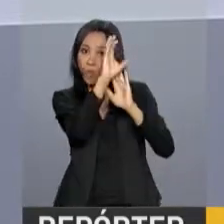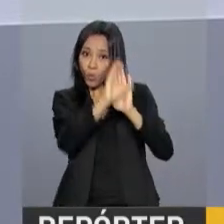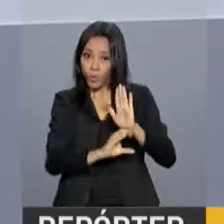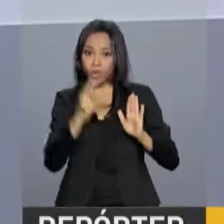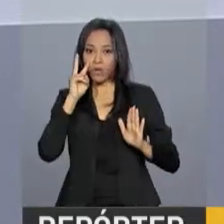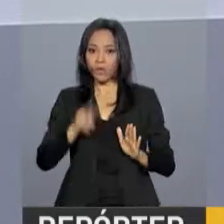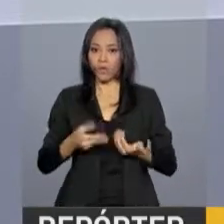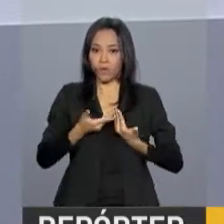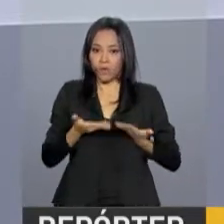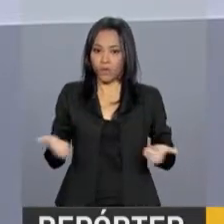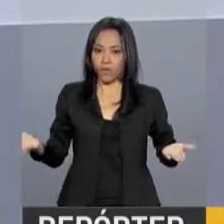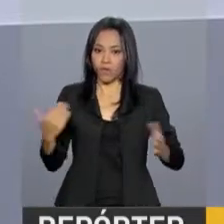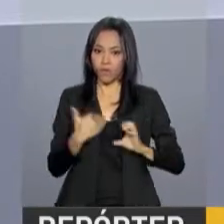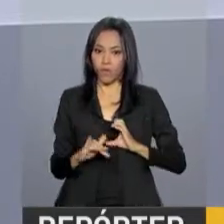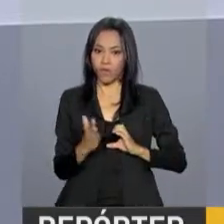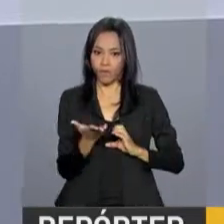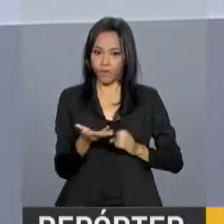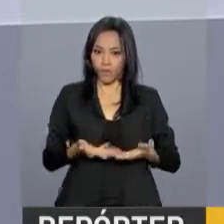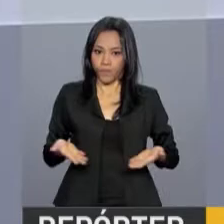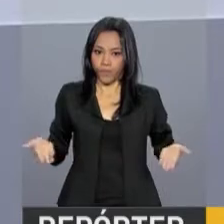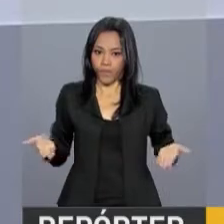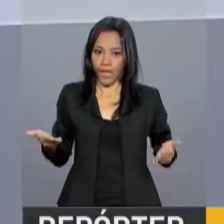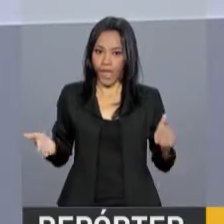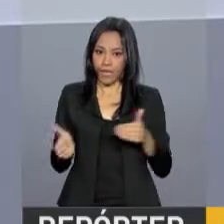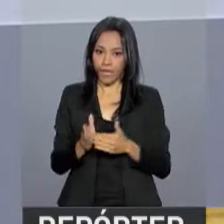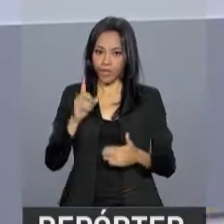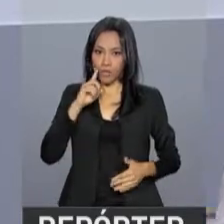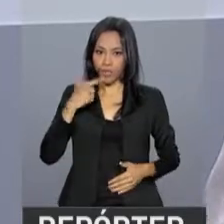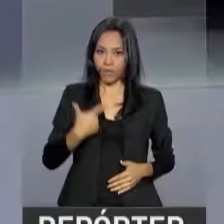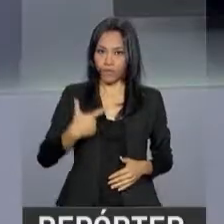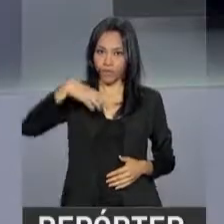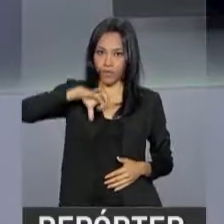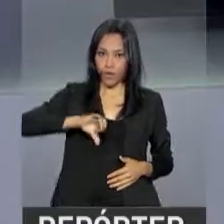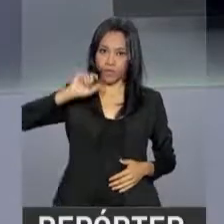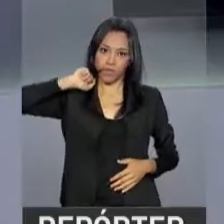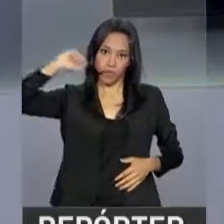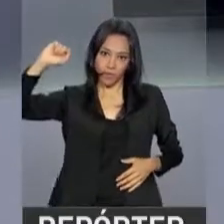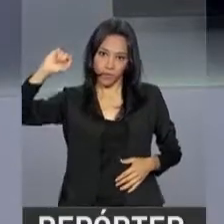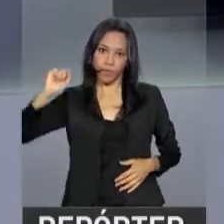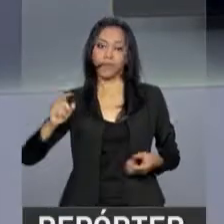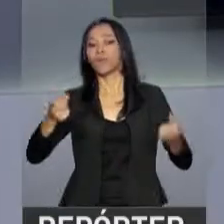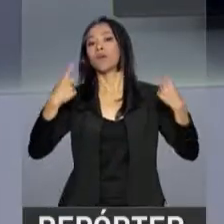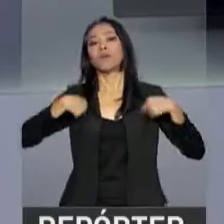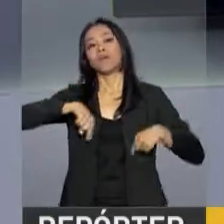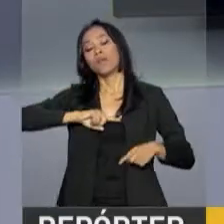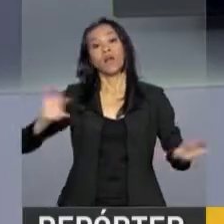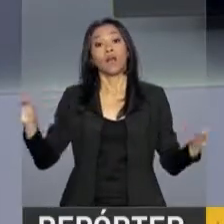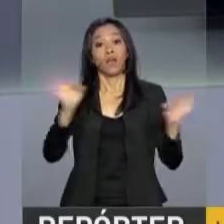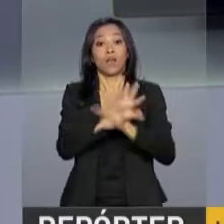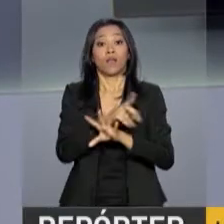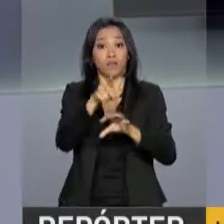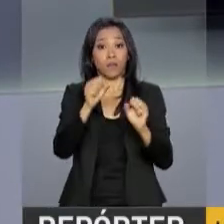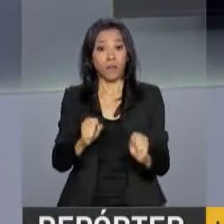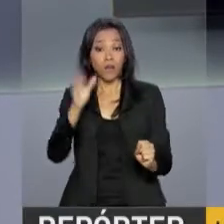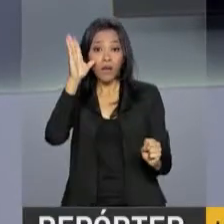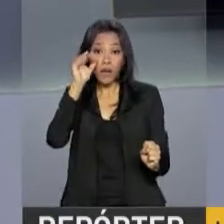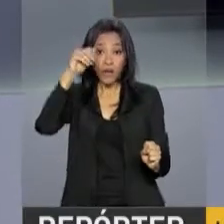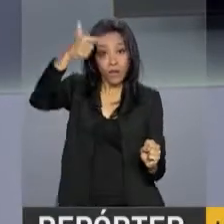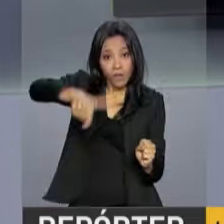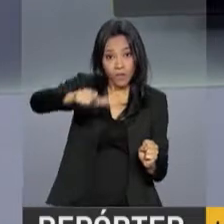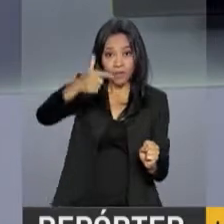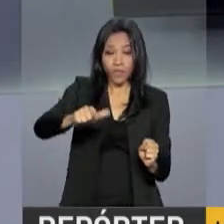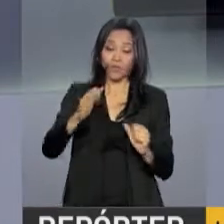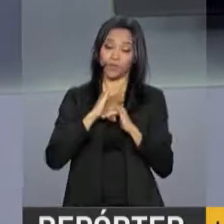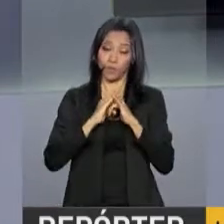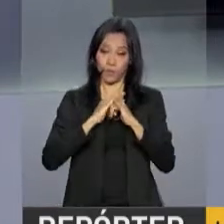aparece na tela até o dia 29 de abril e nós ficamos por aqui você pode rever as reportagens